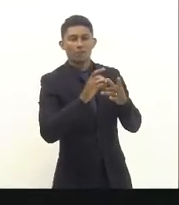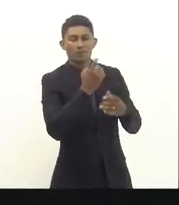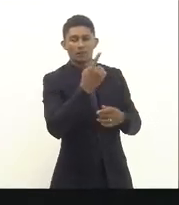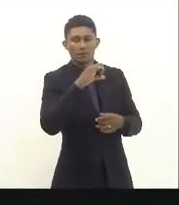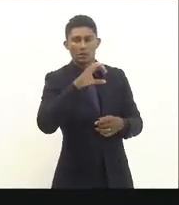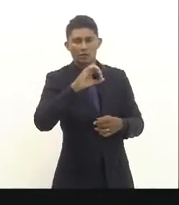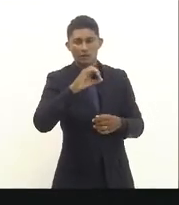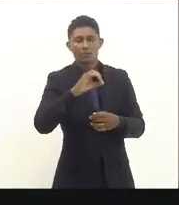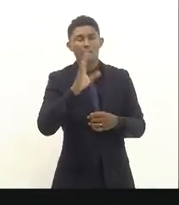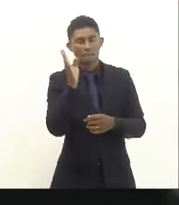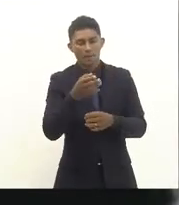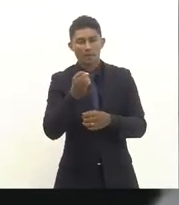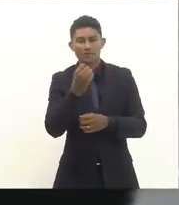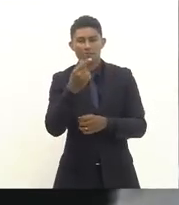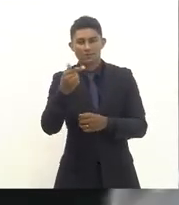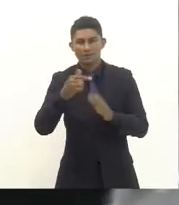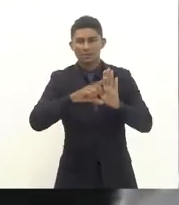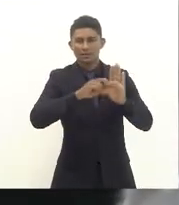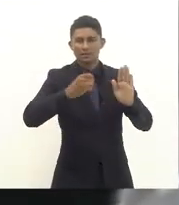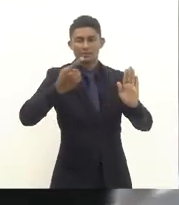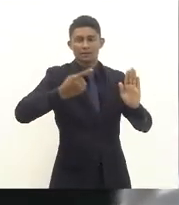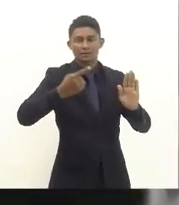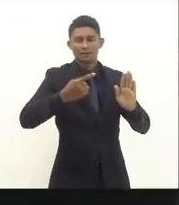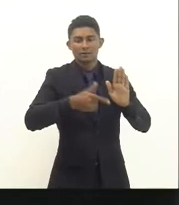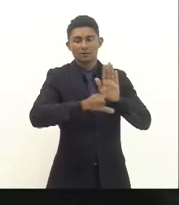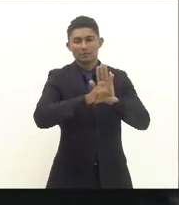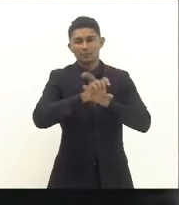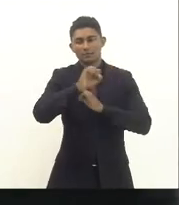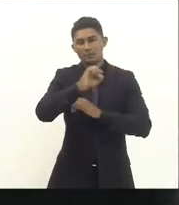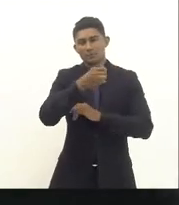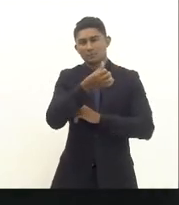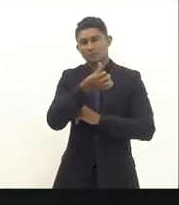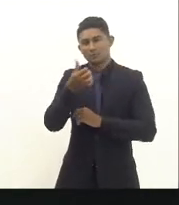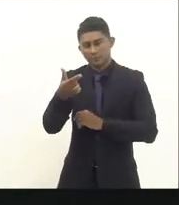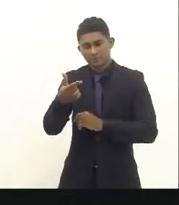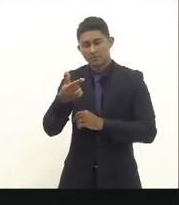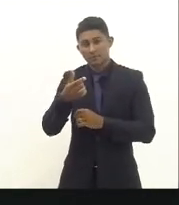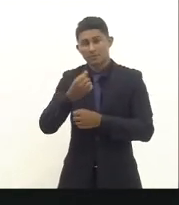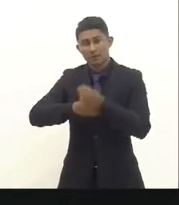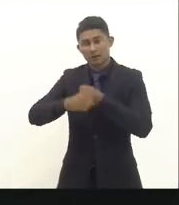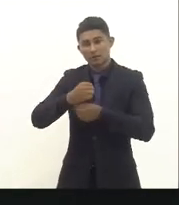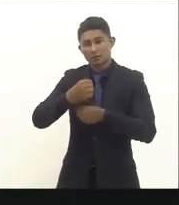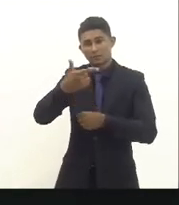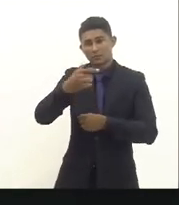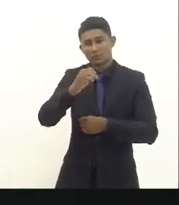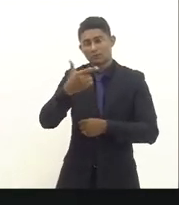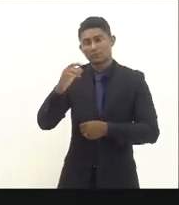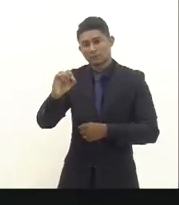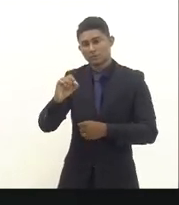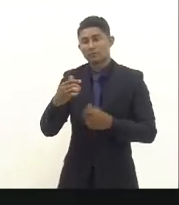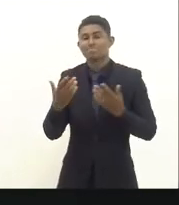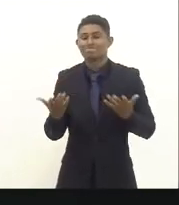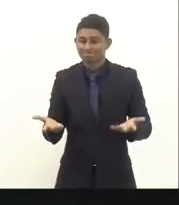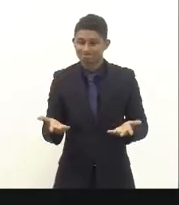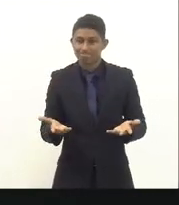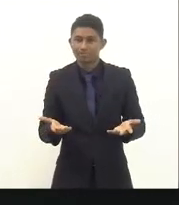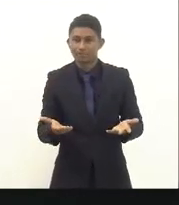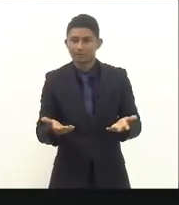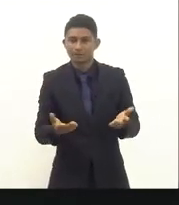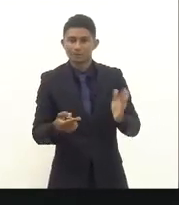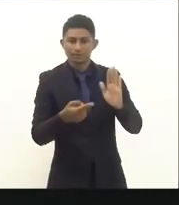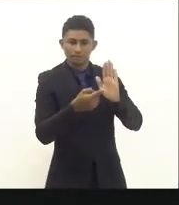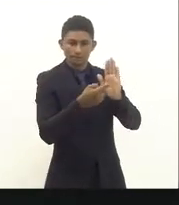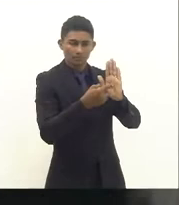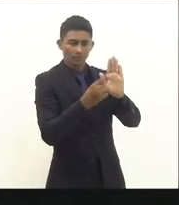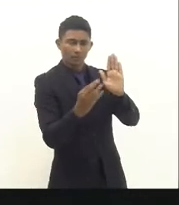190/17 artigo primeiro na lei 8926 de 2020 como está bem claro ali